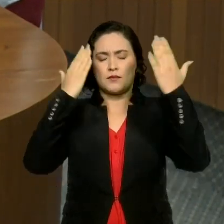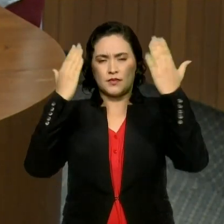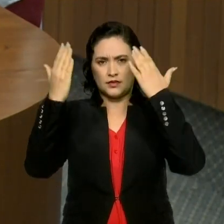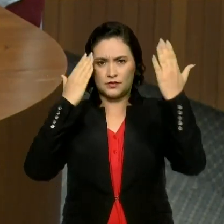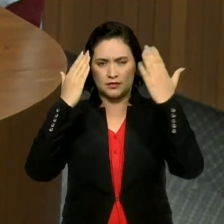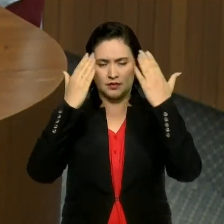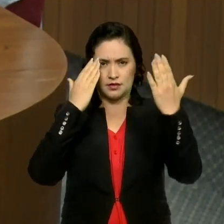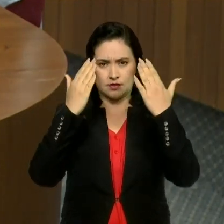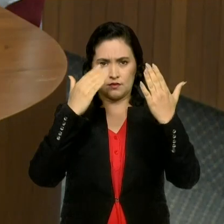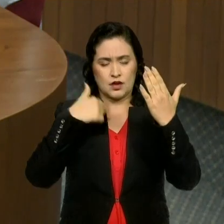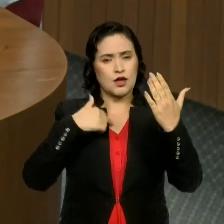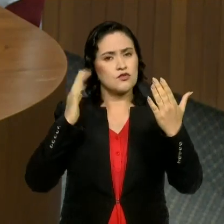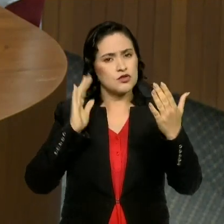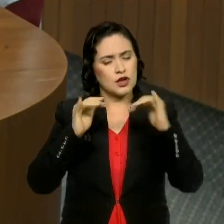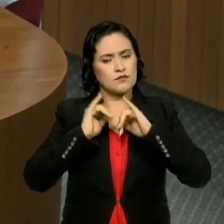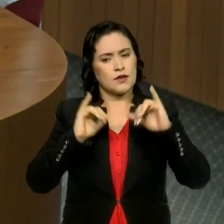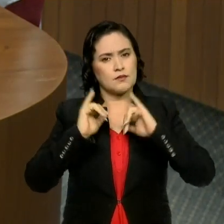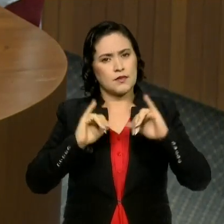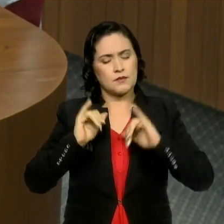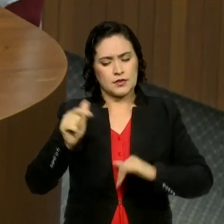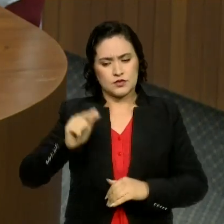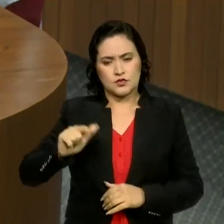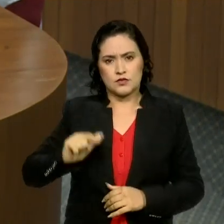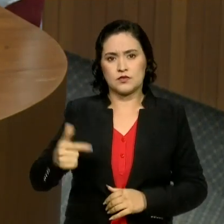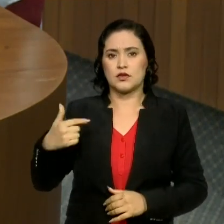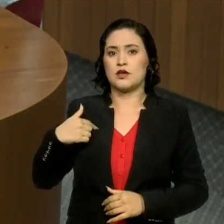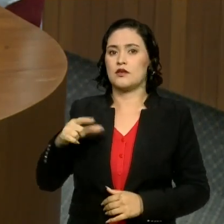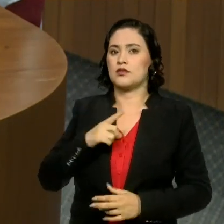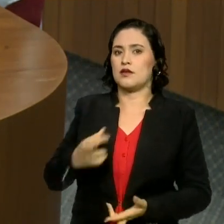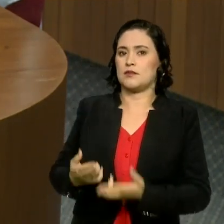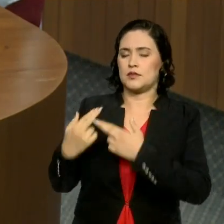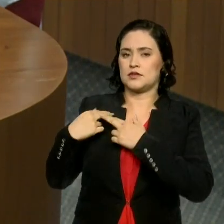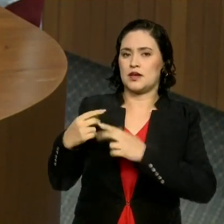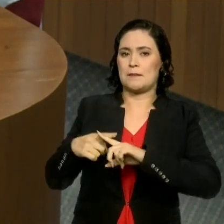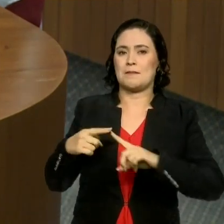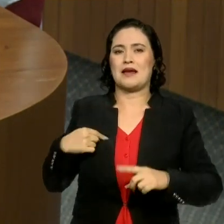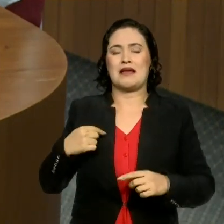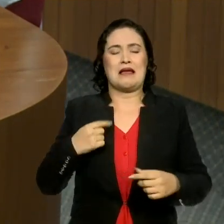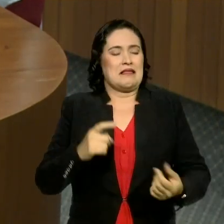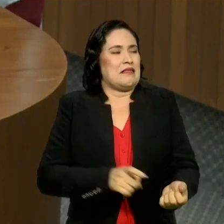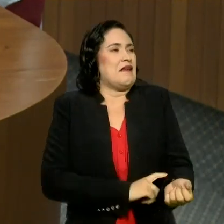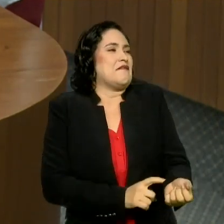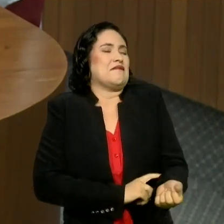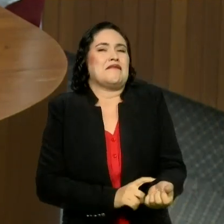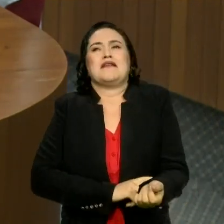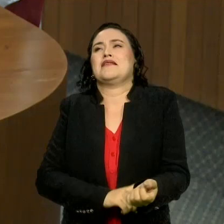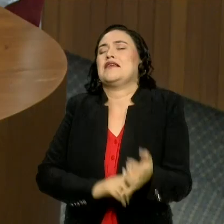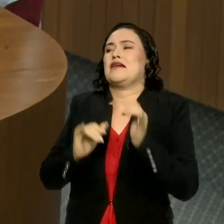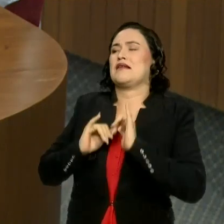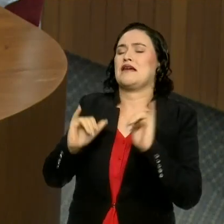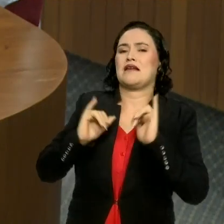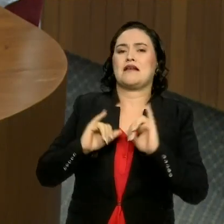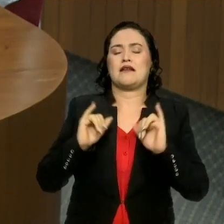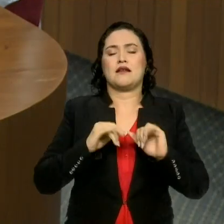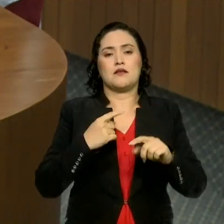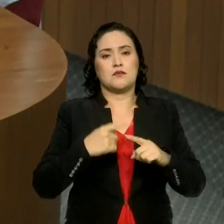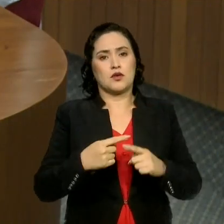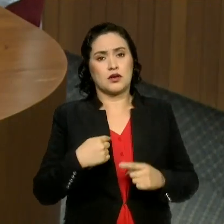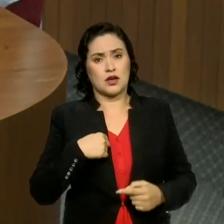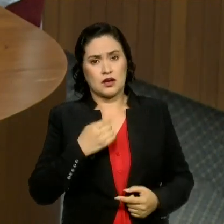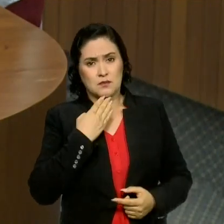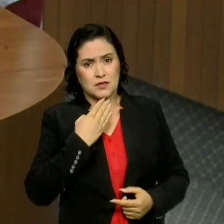responsabilidade. Agora, esse tipo de xilique dado aqui no plenário da casa, diante de um requerimento simples feito à mesa,